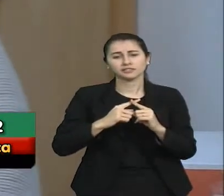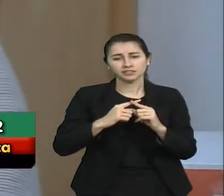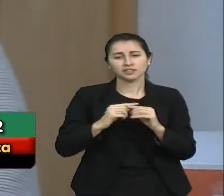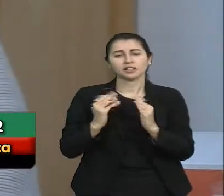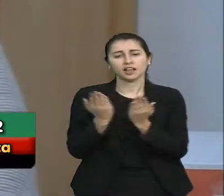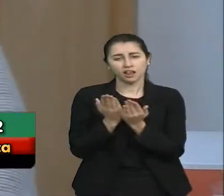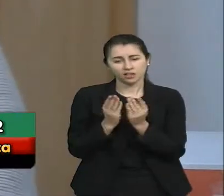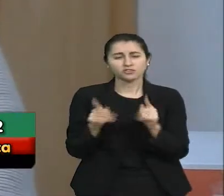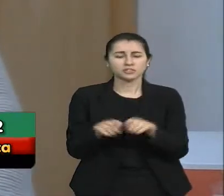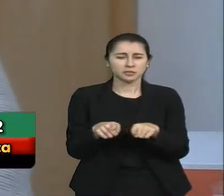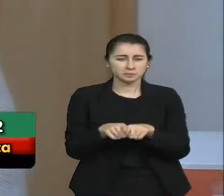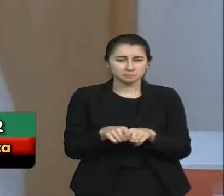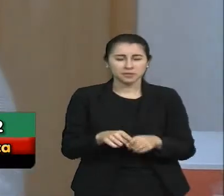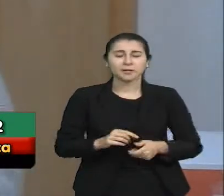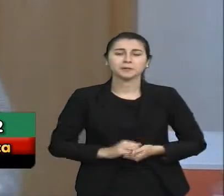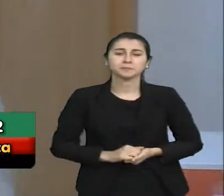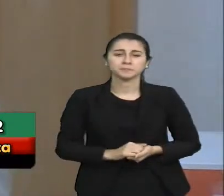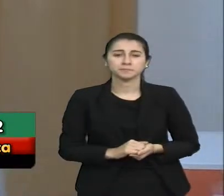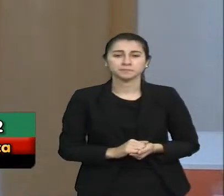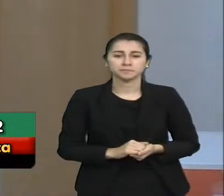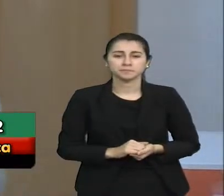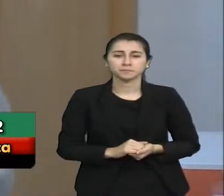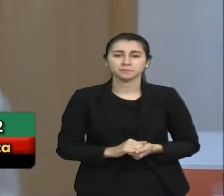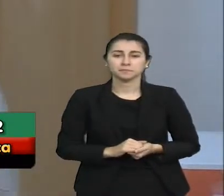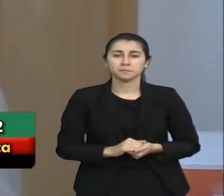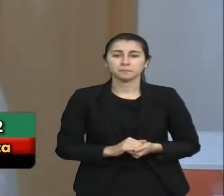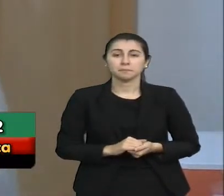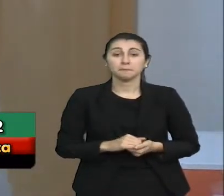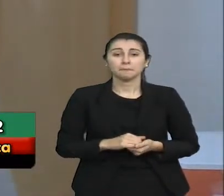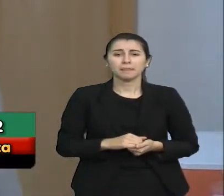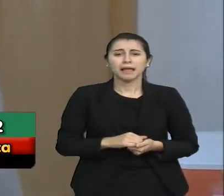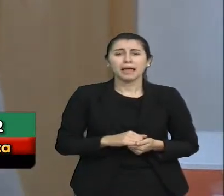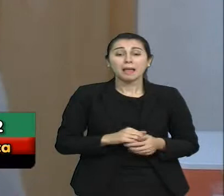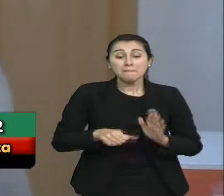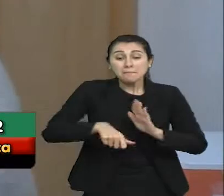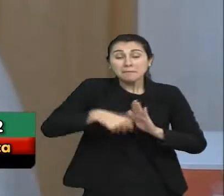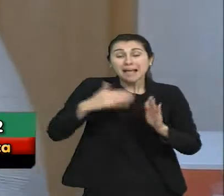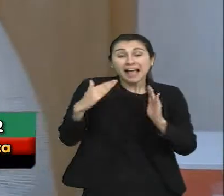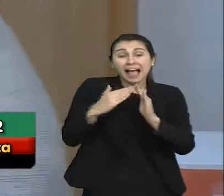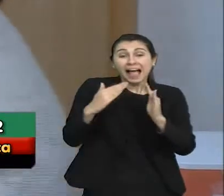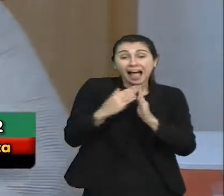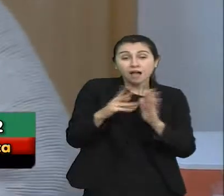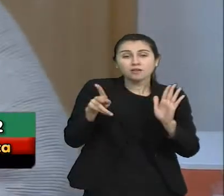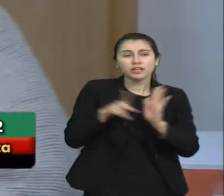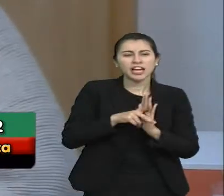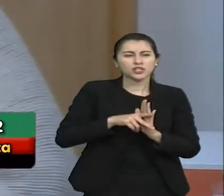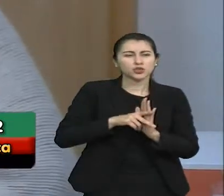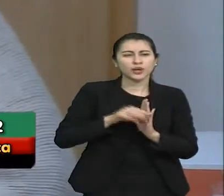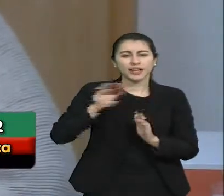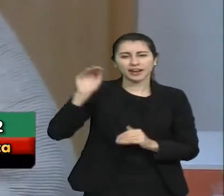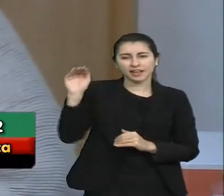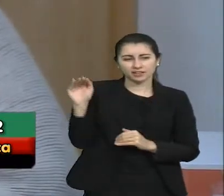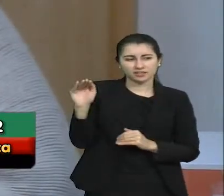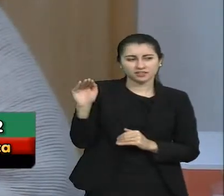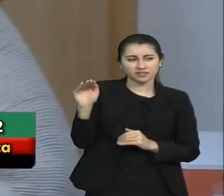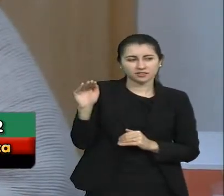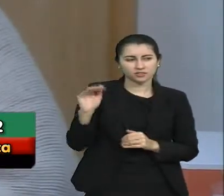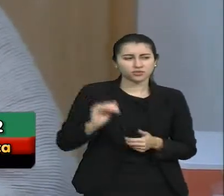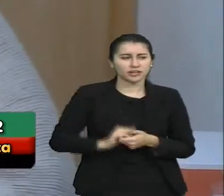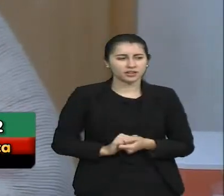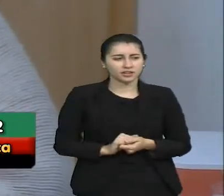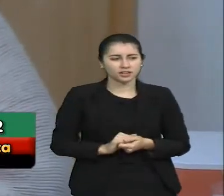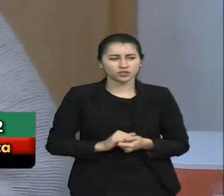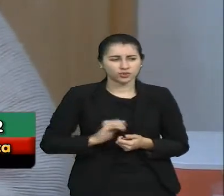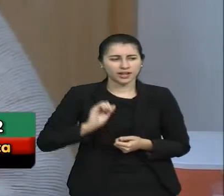muito obrigada pelo que nós estamos levantando. A primeira casa de Jurema de Osasco, né? Então, gratidão à sua presença. Mãe Inês,